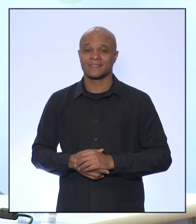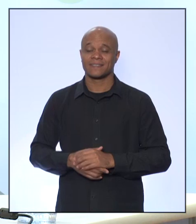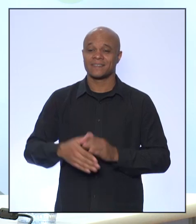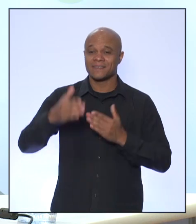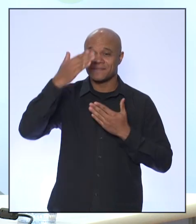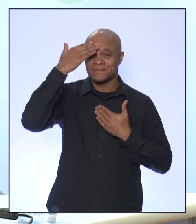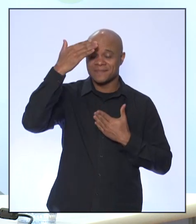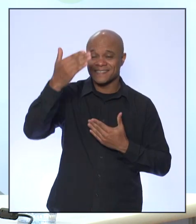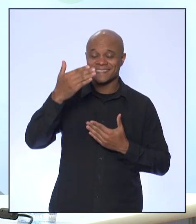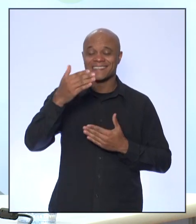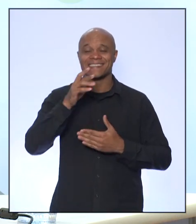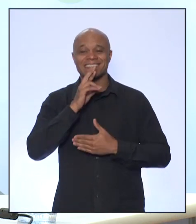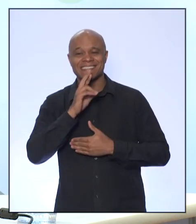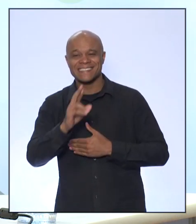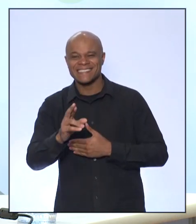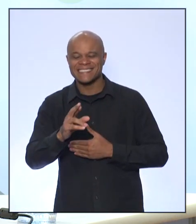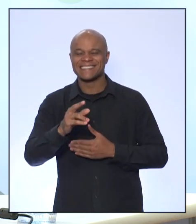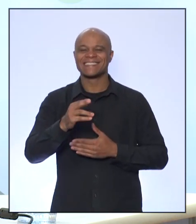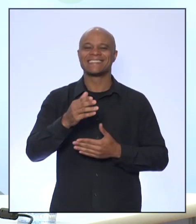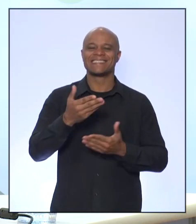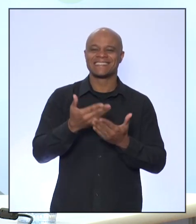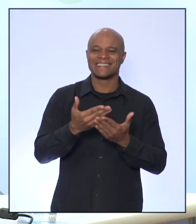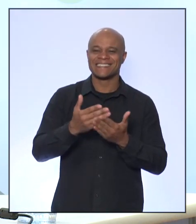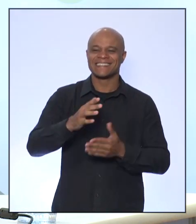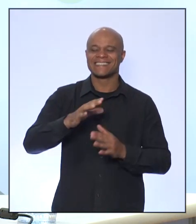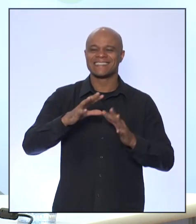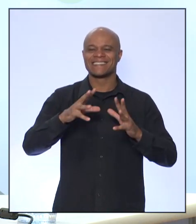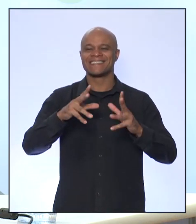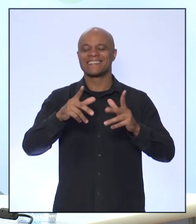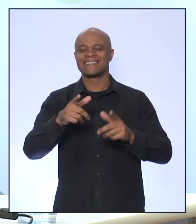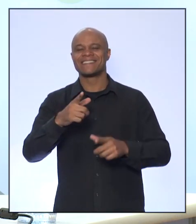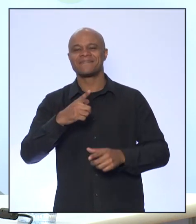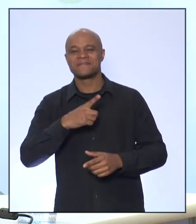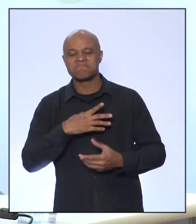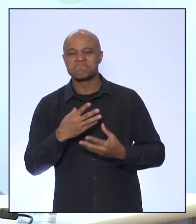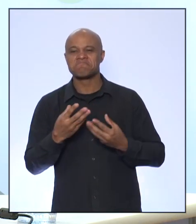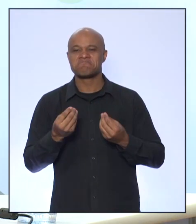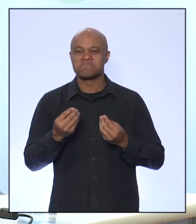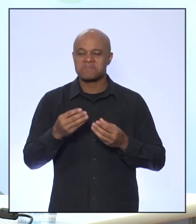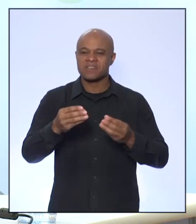Obrigada pela interação, meus queridos estudantes. Nós tivemos muitas respostas.